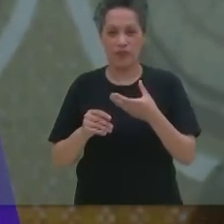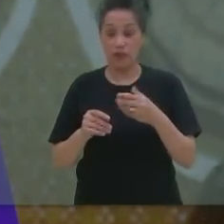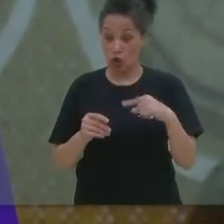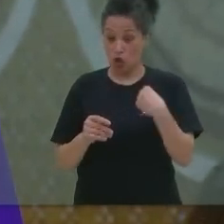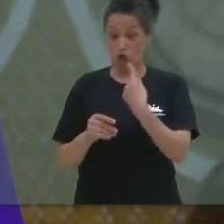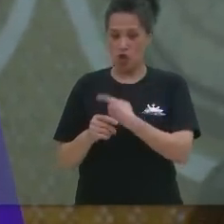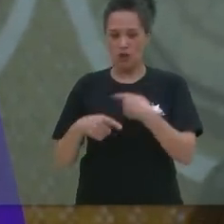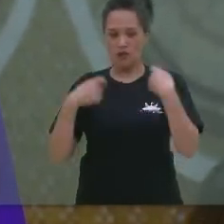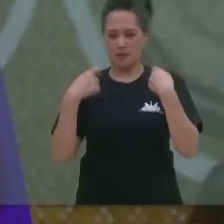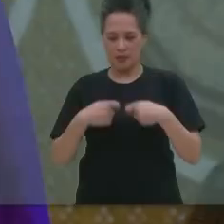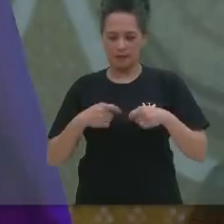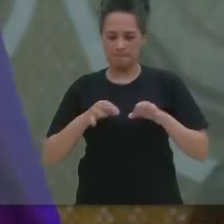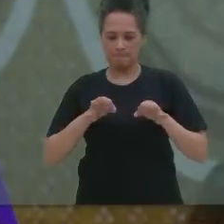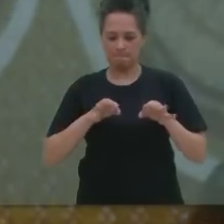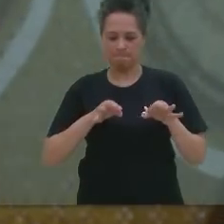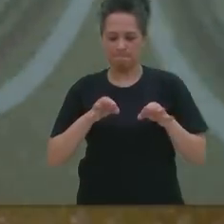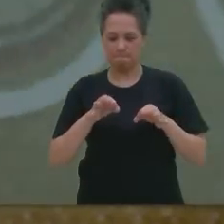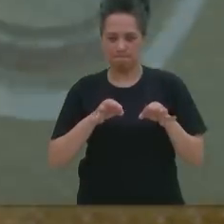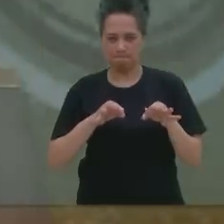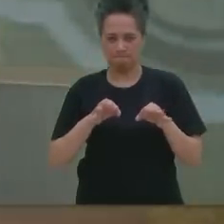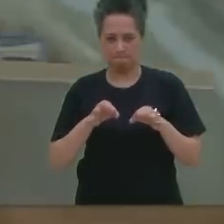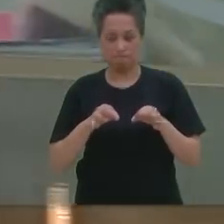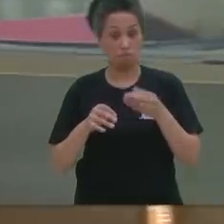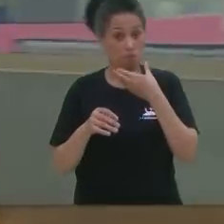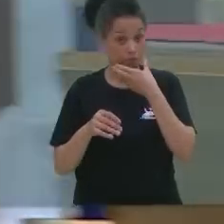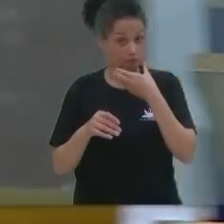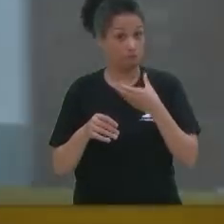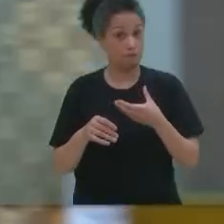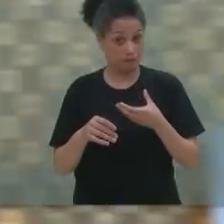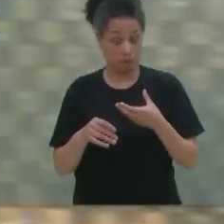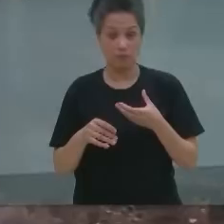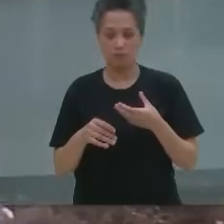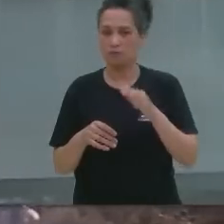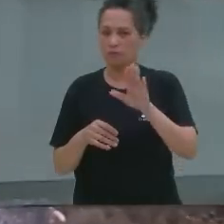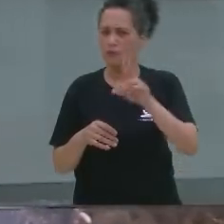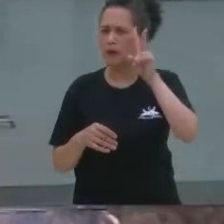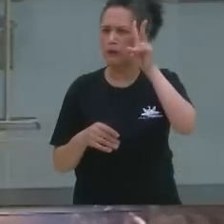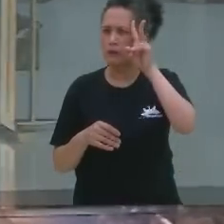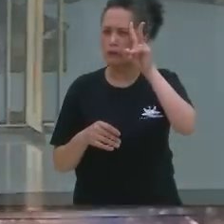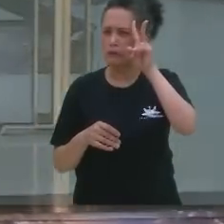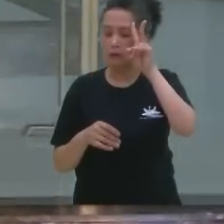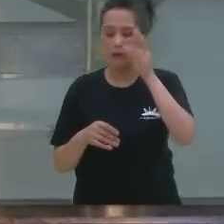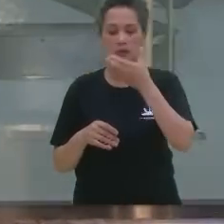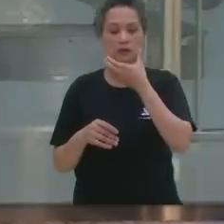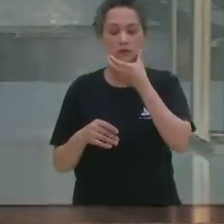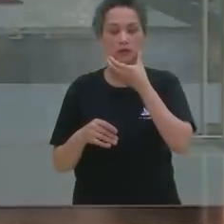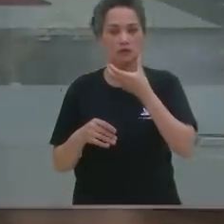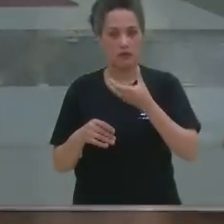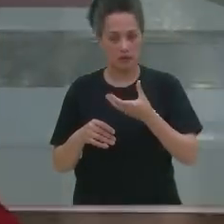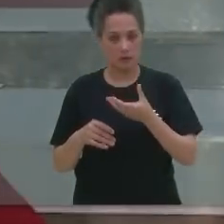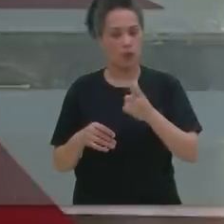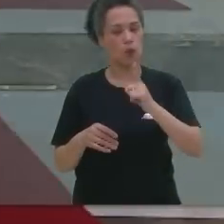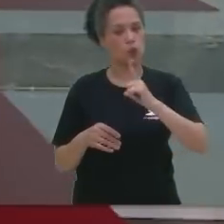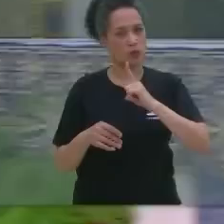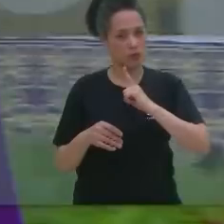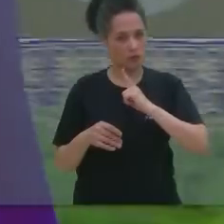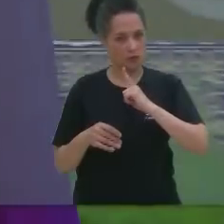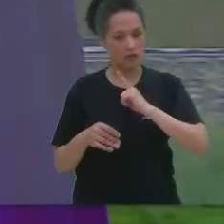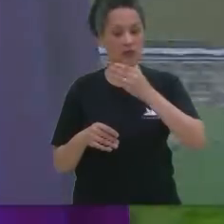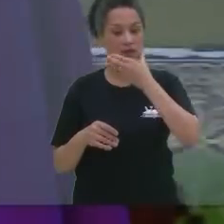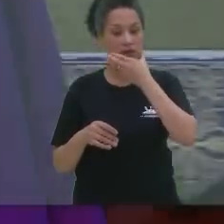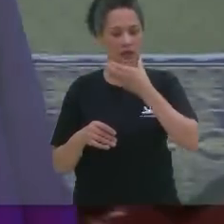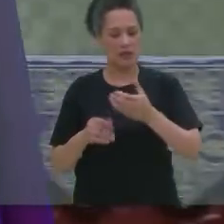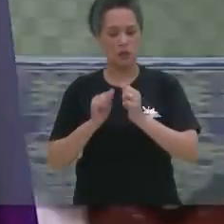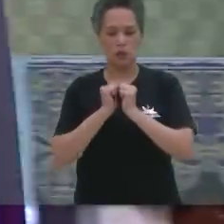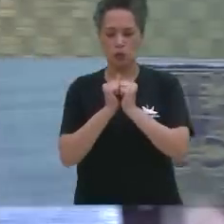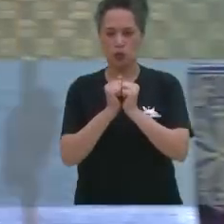Preparemo-nos, lembrando que Natal só é Natal com Jesus.